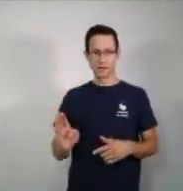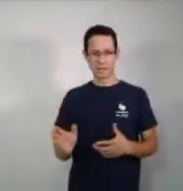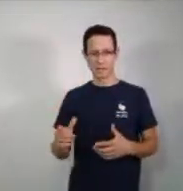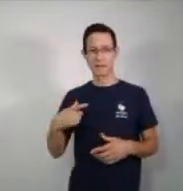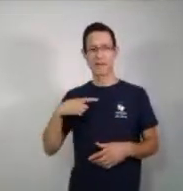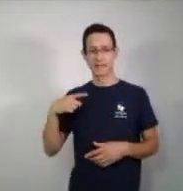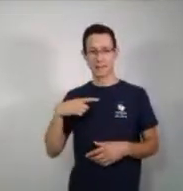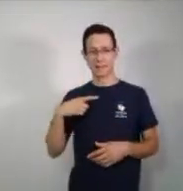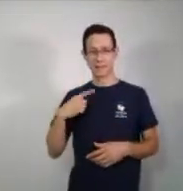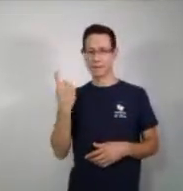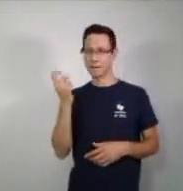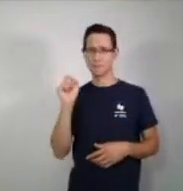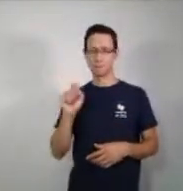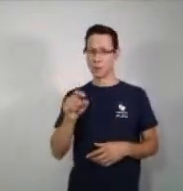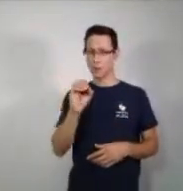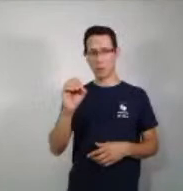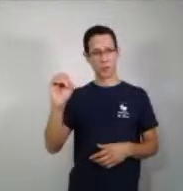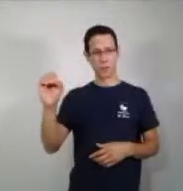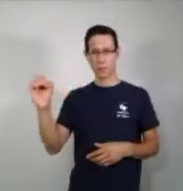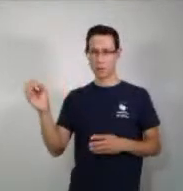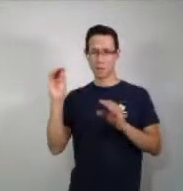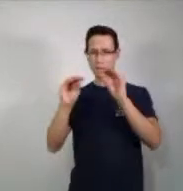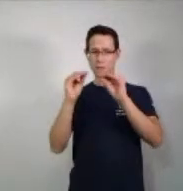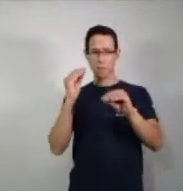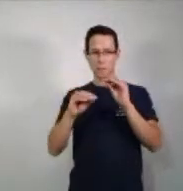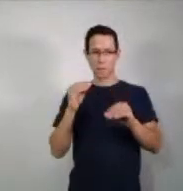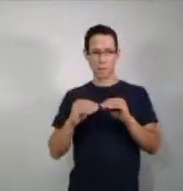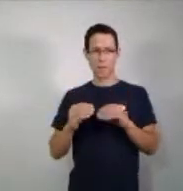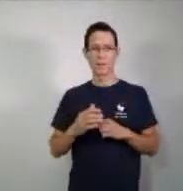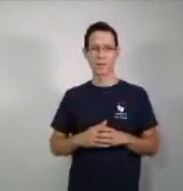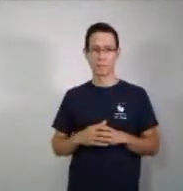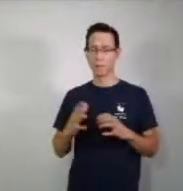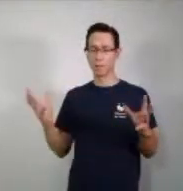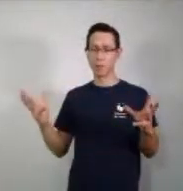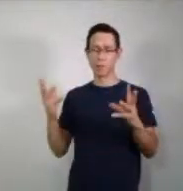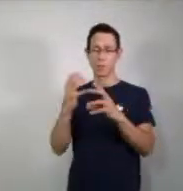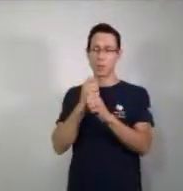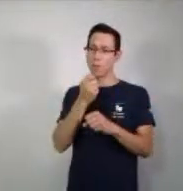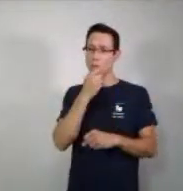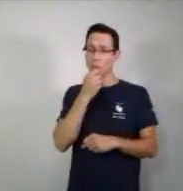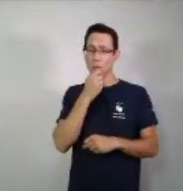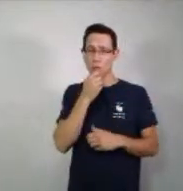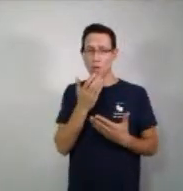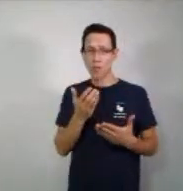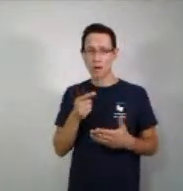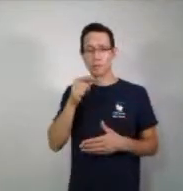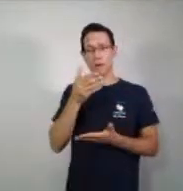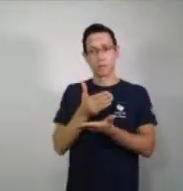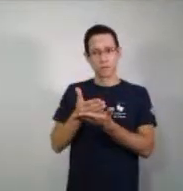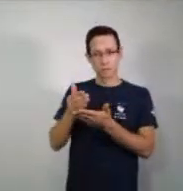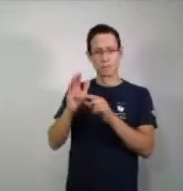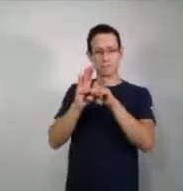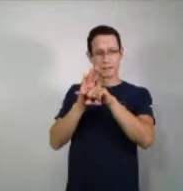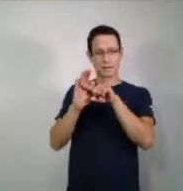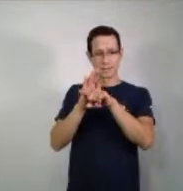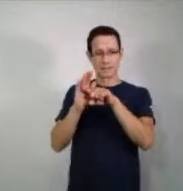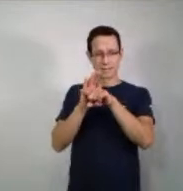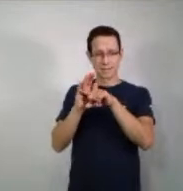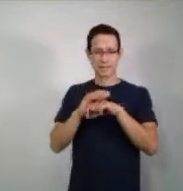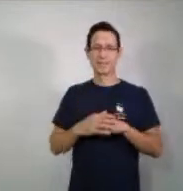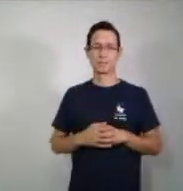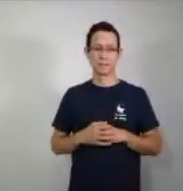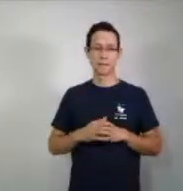né, artigos e resenhas que ele nunca reuniu, e eu comecei por aí, mas depois